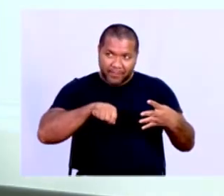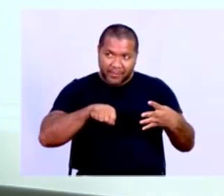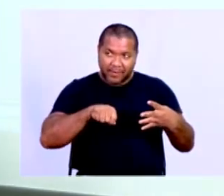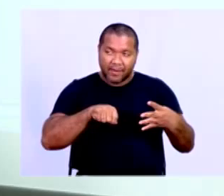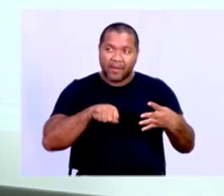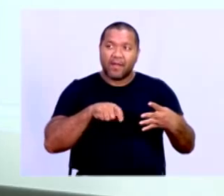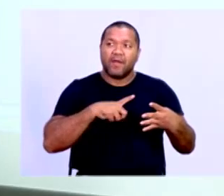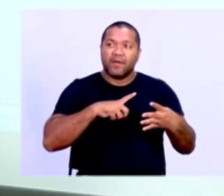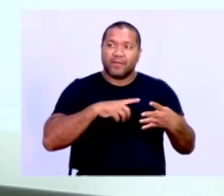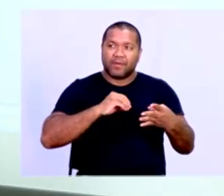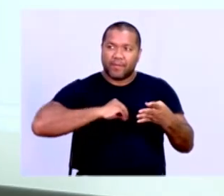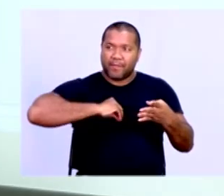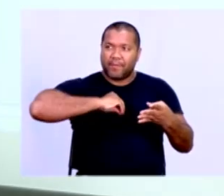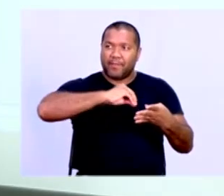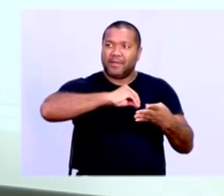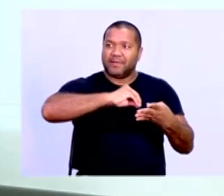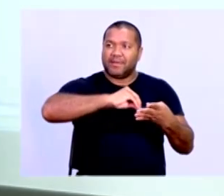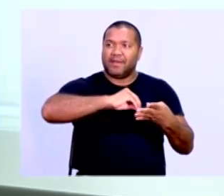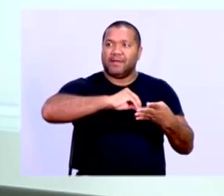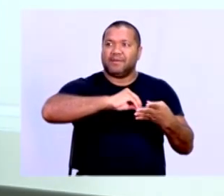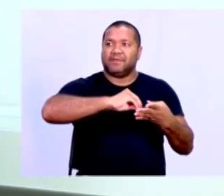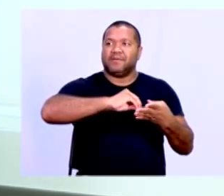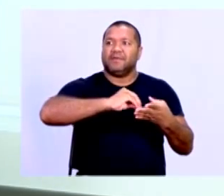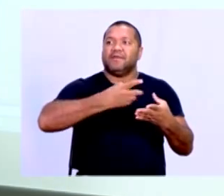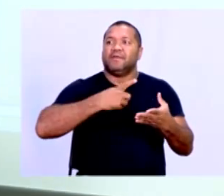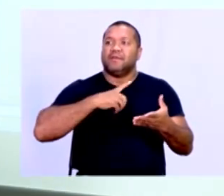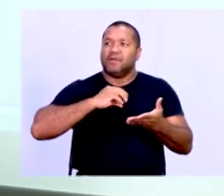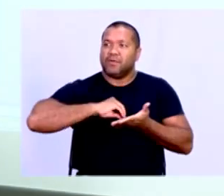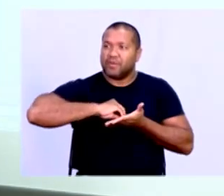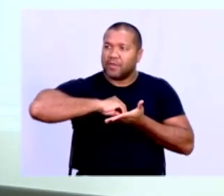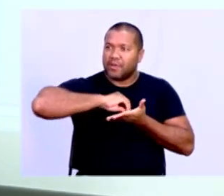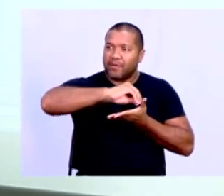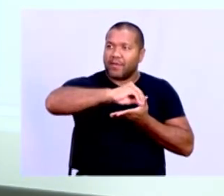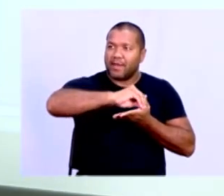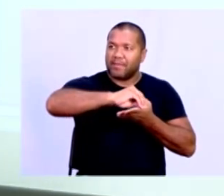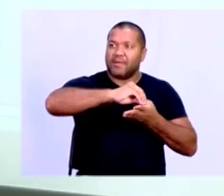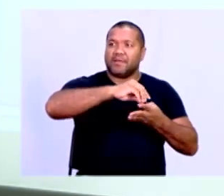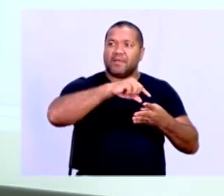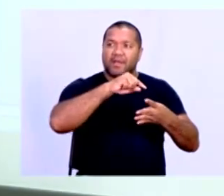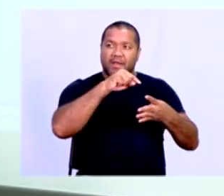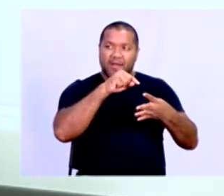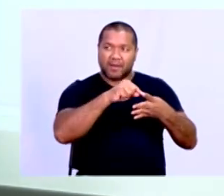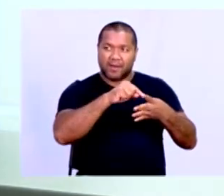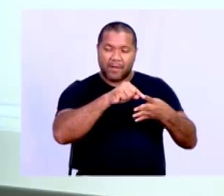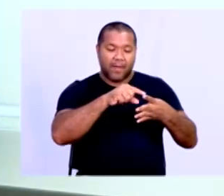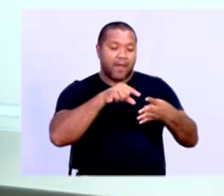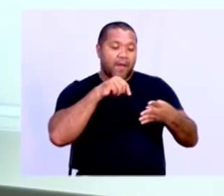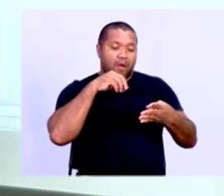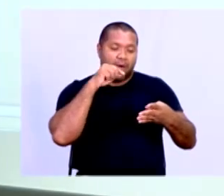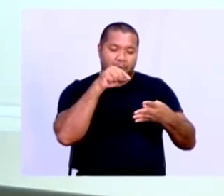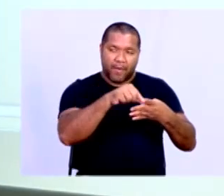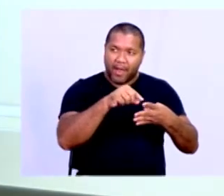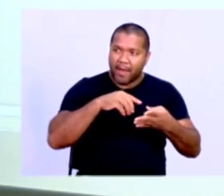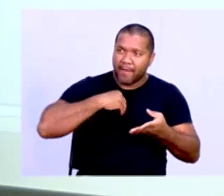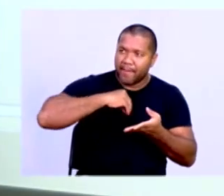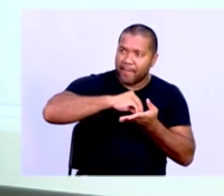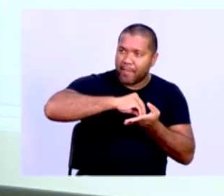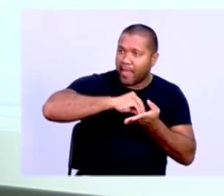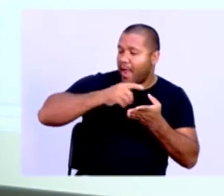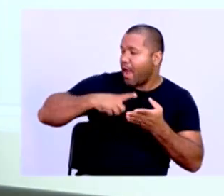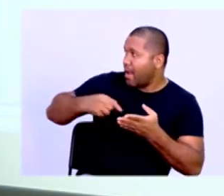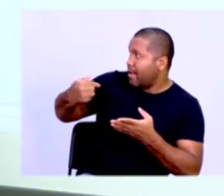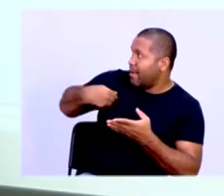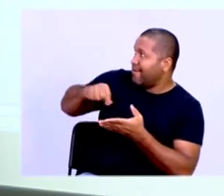vou mandar a mensagem. Eu vou enviar a mensagem para o meu método para executar a ação